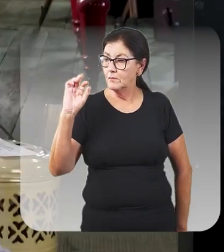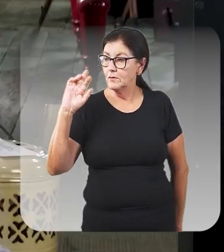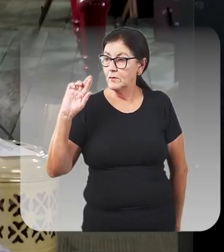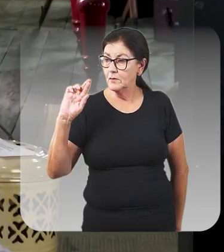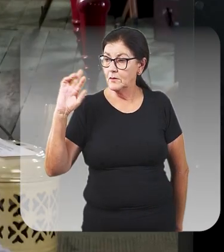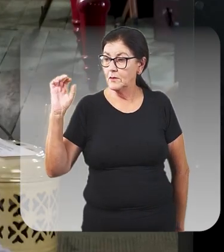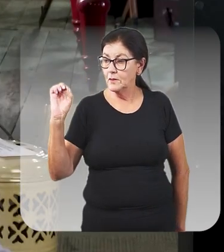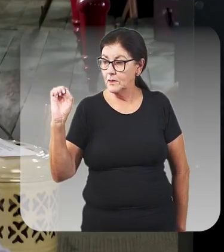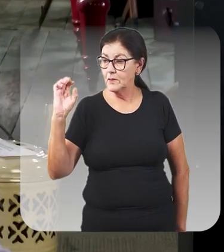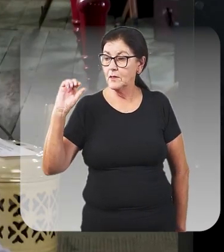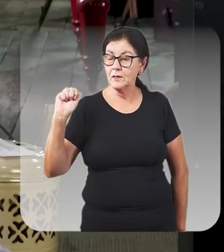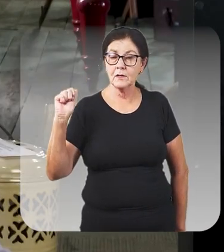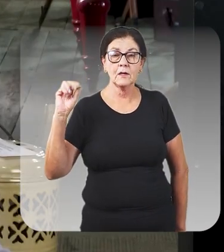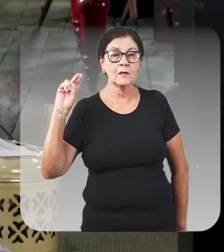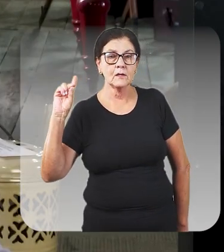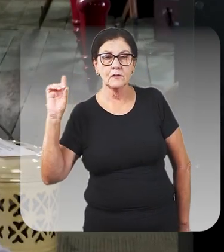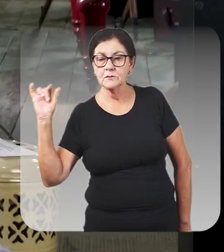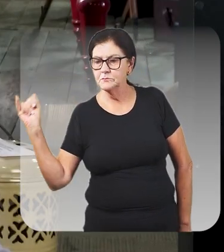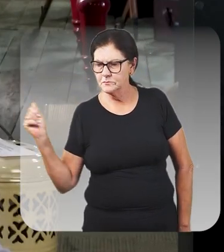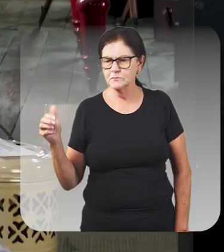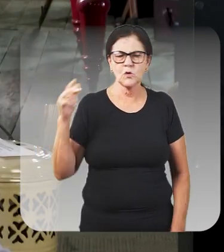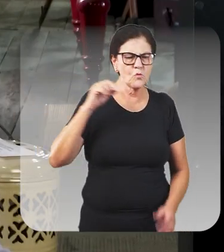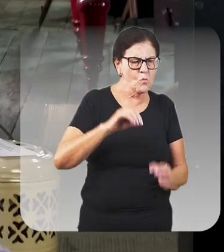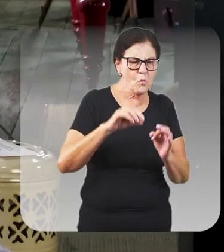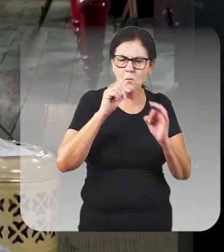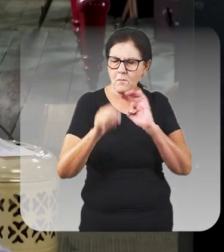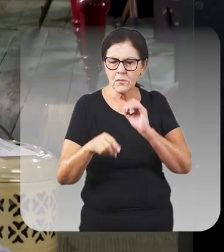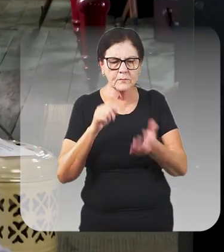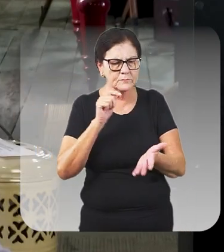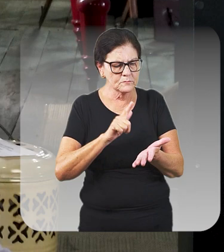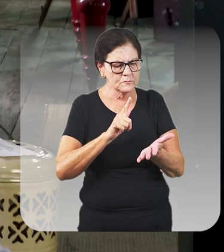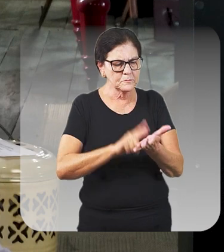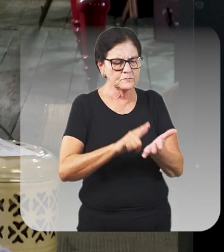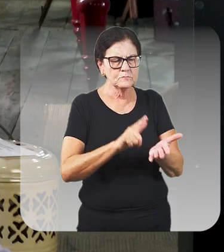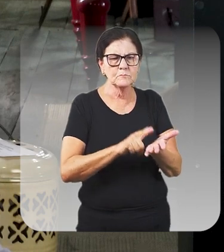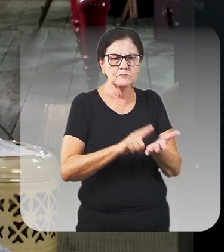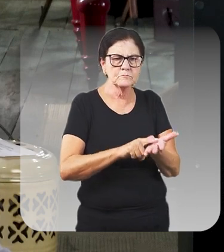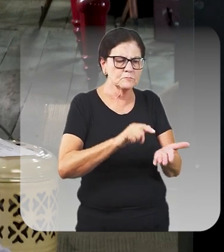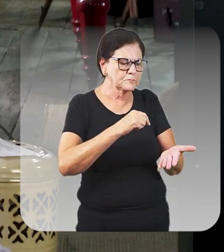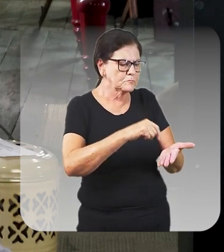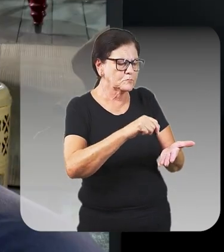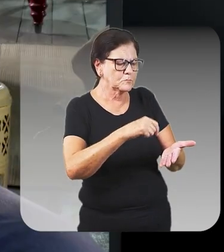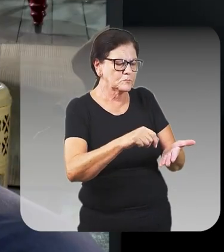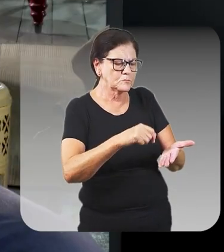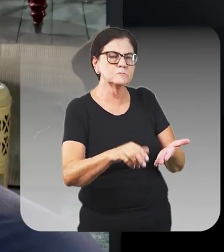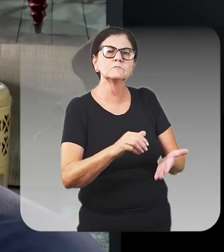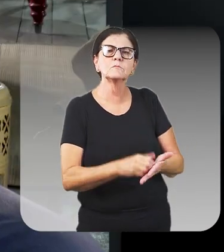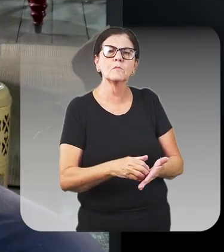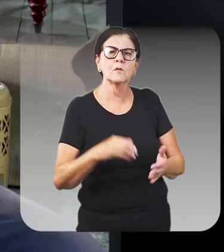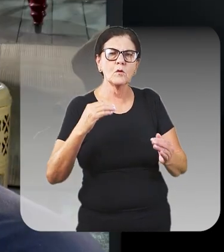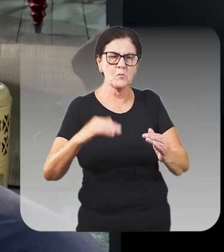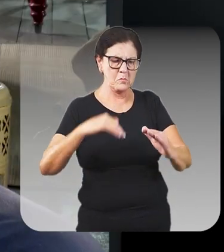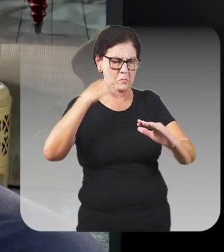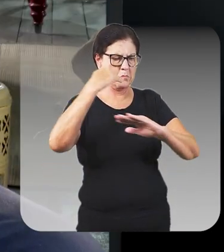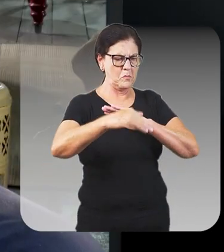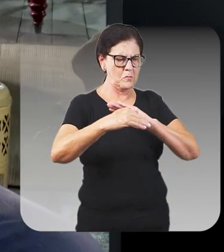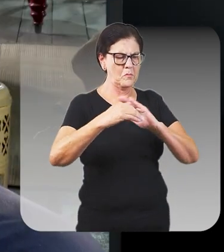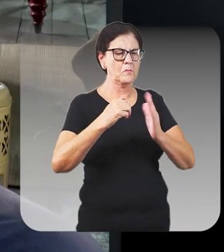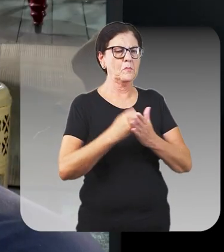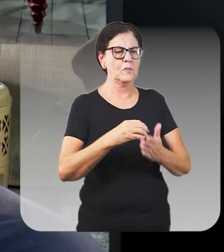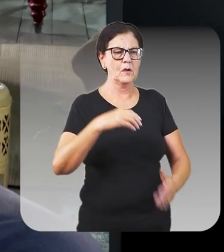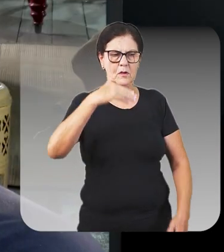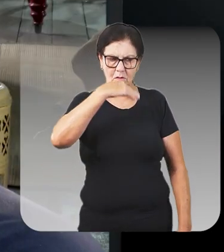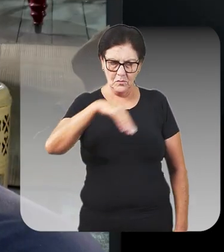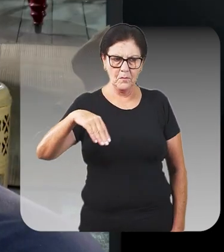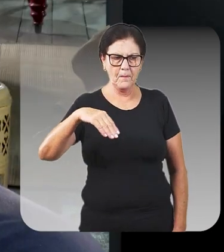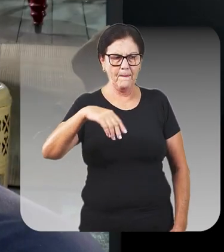Júnior, ex-vereador por 20 anos, 4 legislaturas, quando foi feita a Constituição lemense, em nome do Lions Clube de Leme, eu entrei